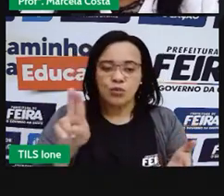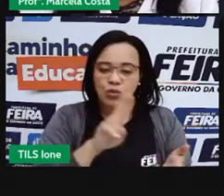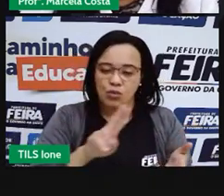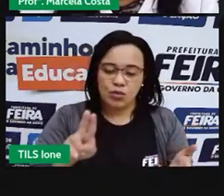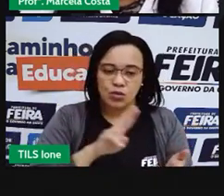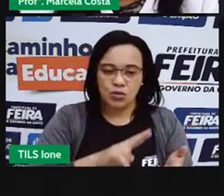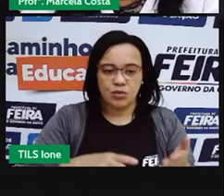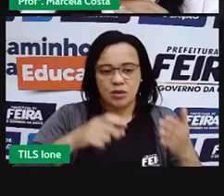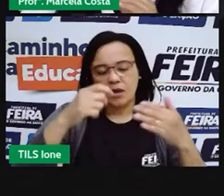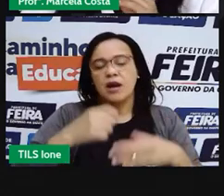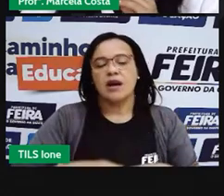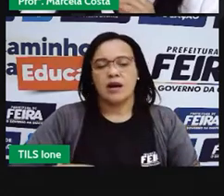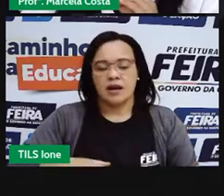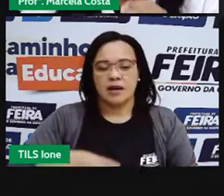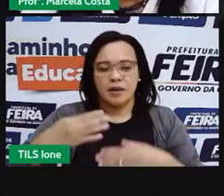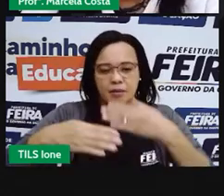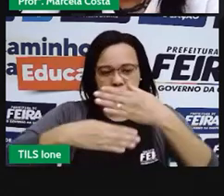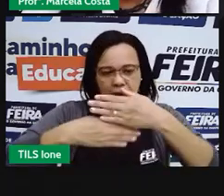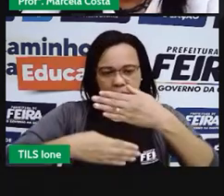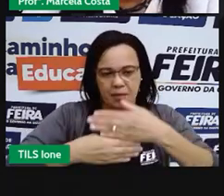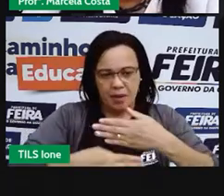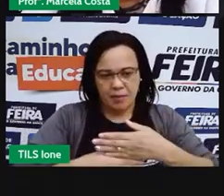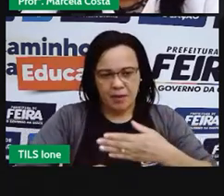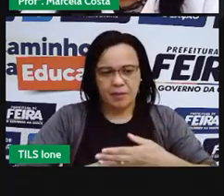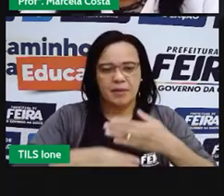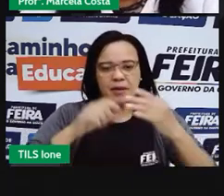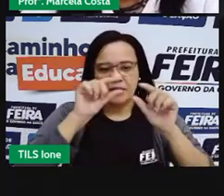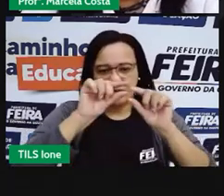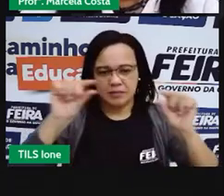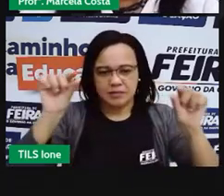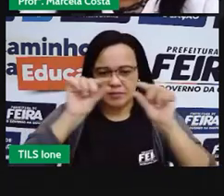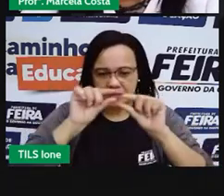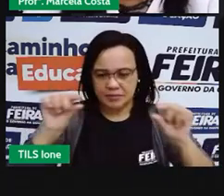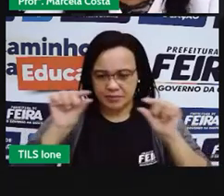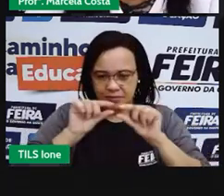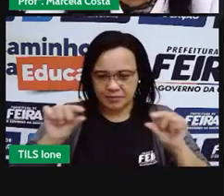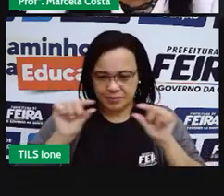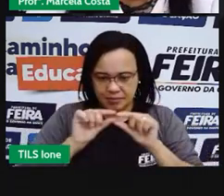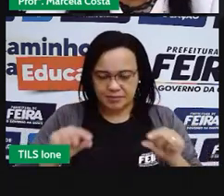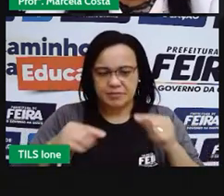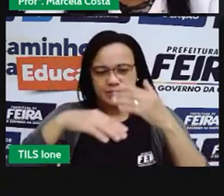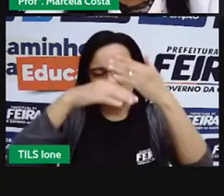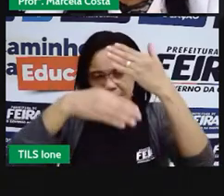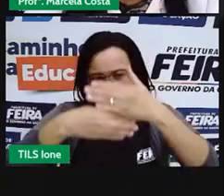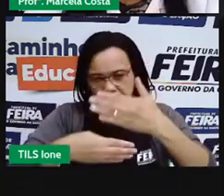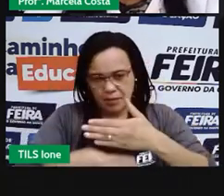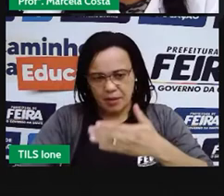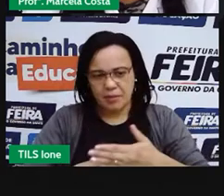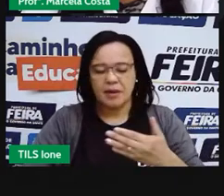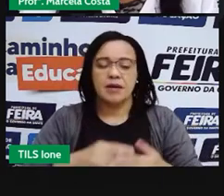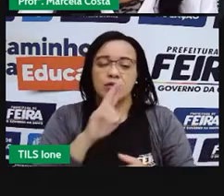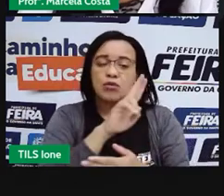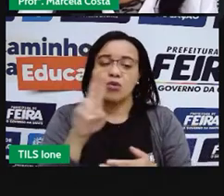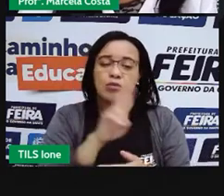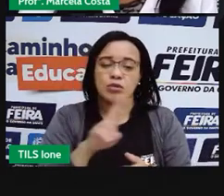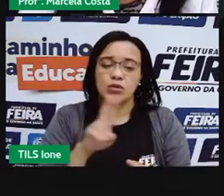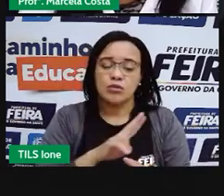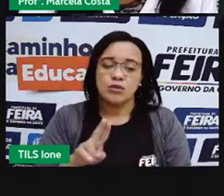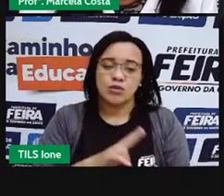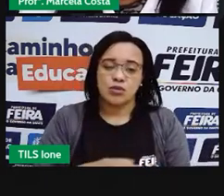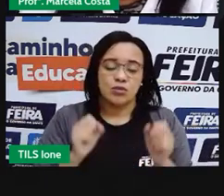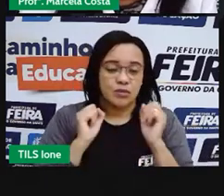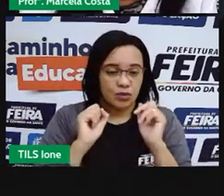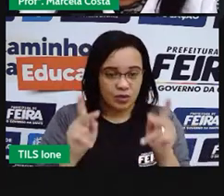embaixo do outro. Para cada linha, você vai escrever o nome de um clássico da literatura.